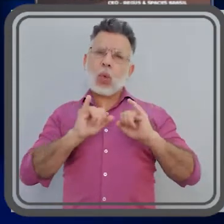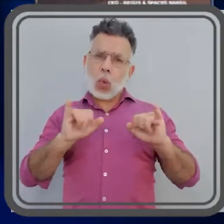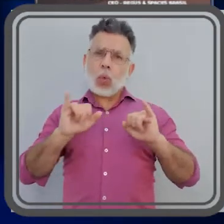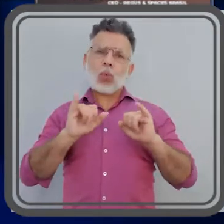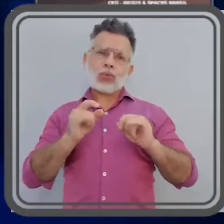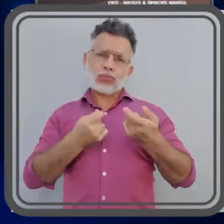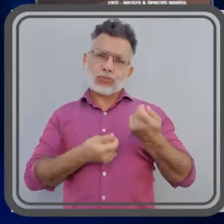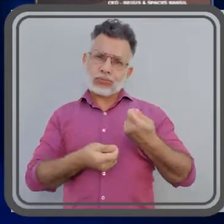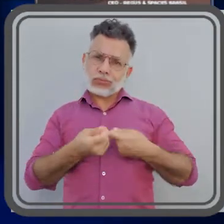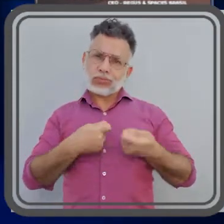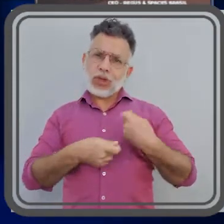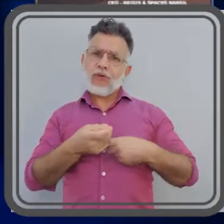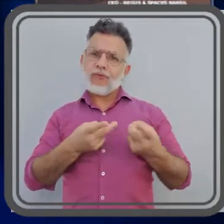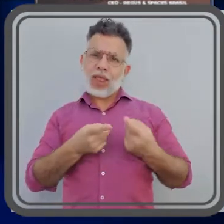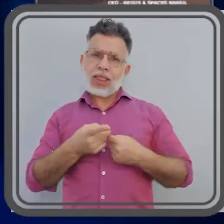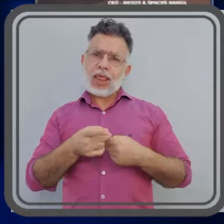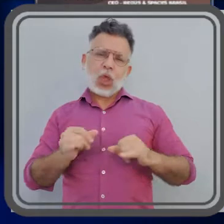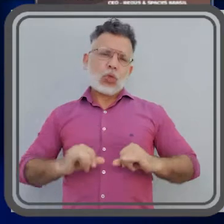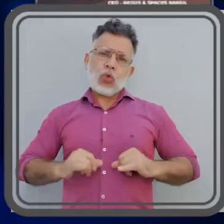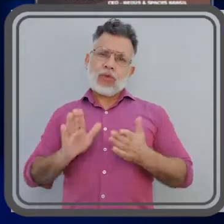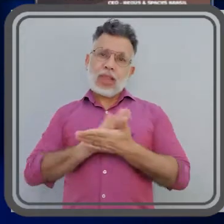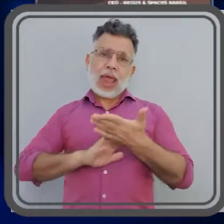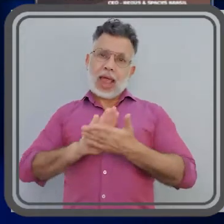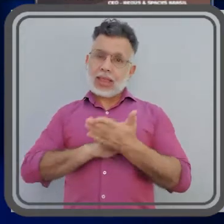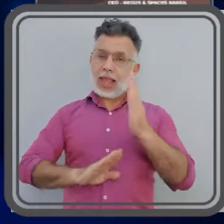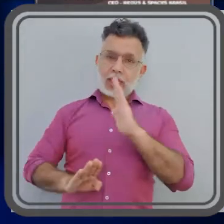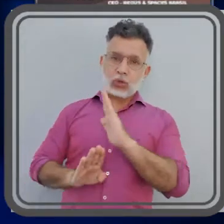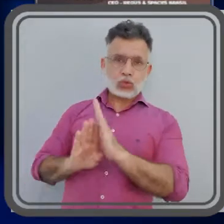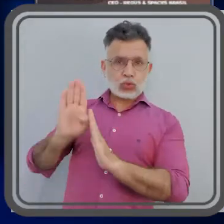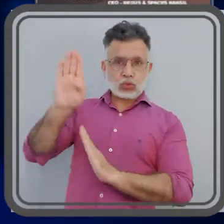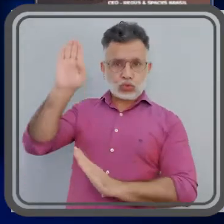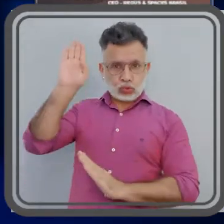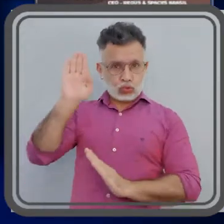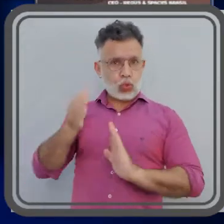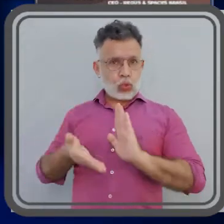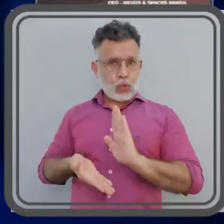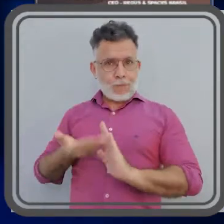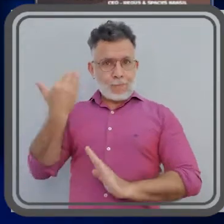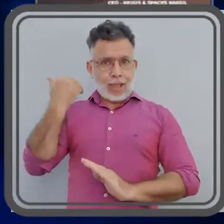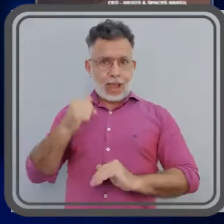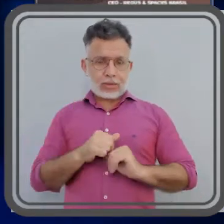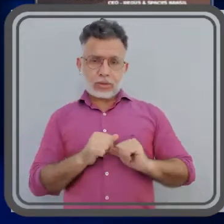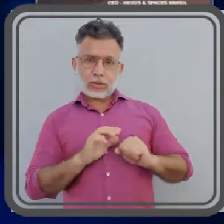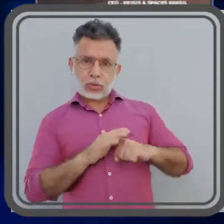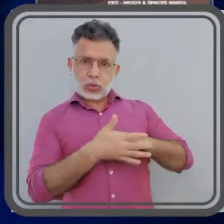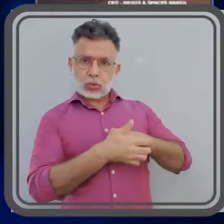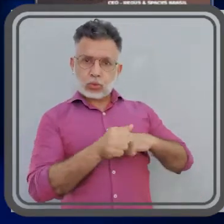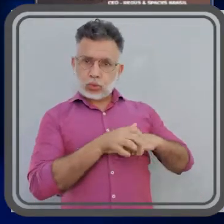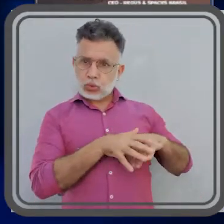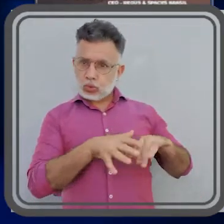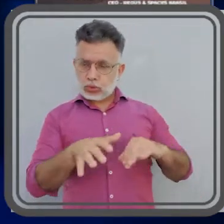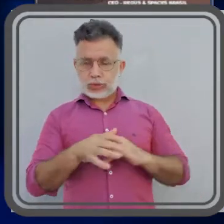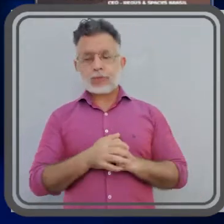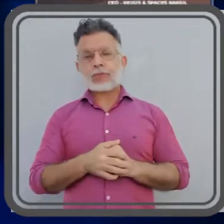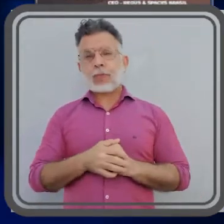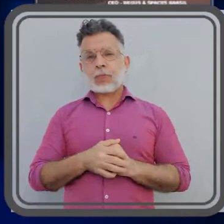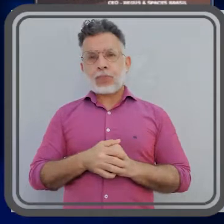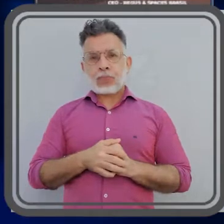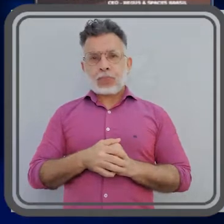aí praticamente não sofreu, pelo contrário. Em alguns momentos foi até acelerado durante os piores momentos da